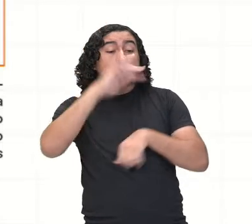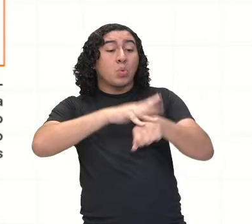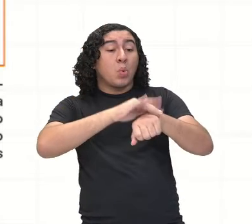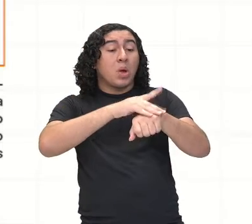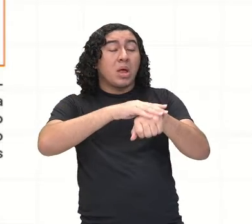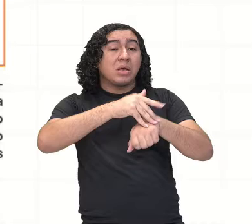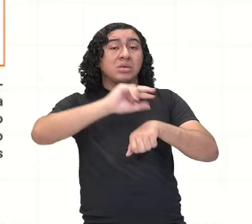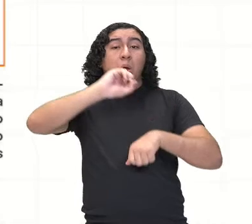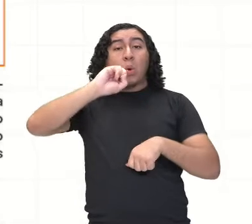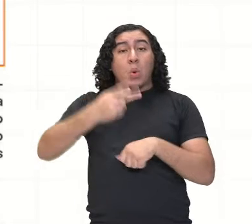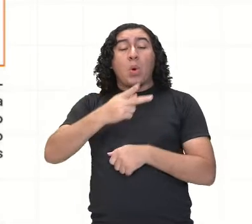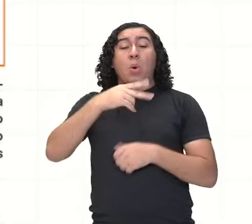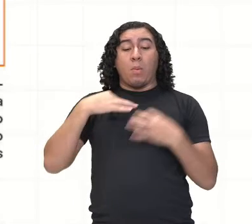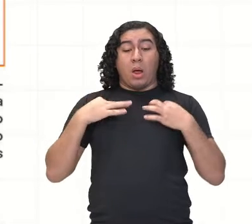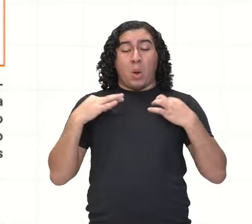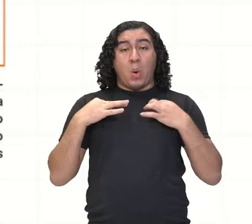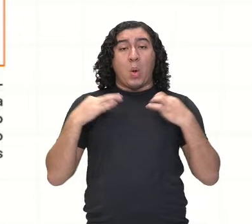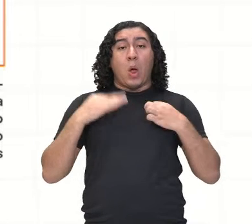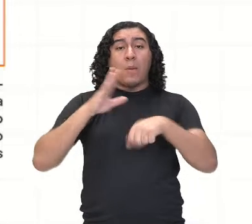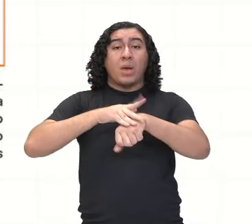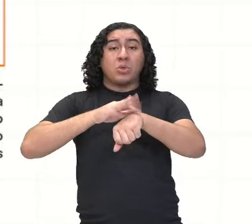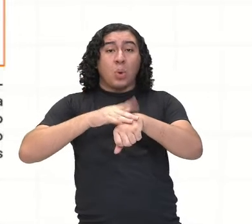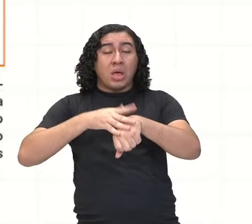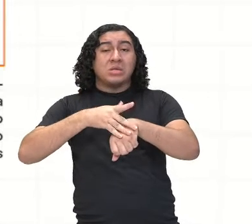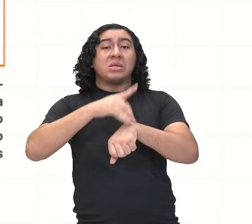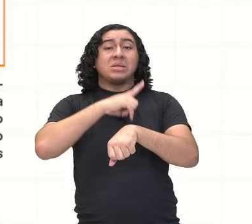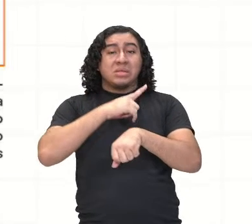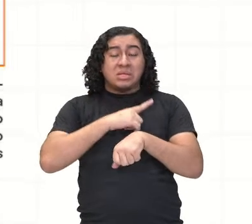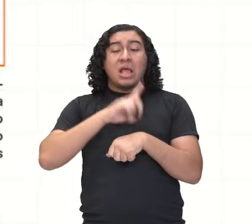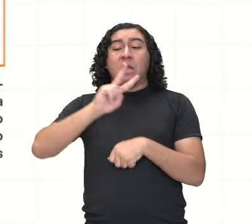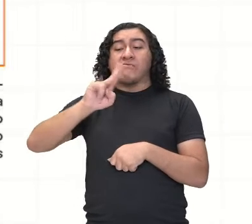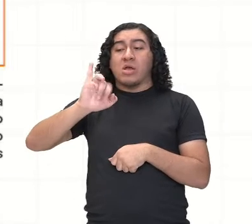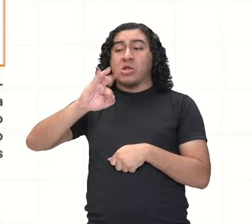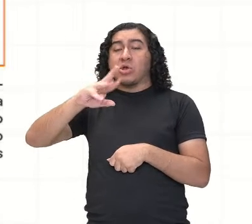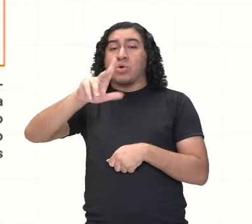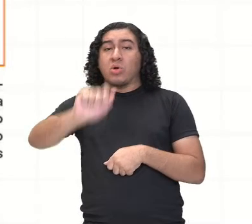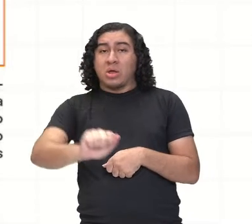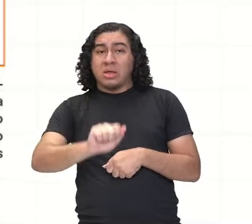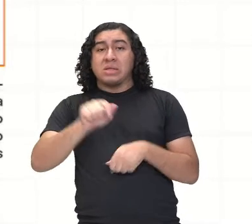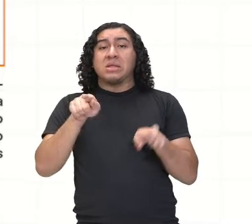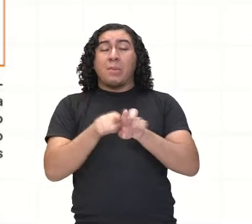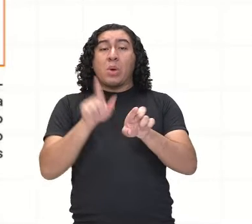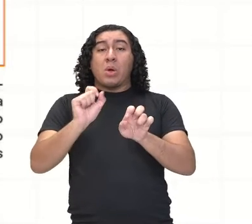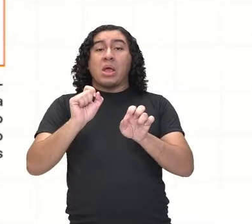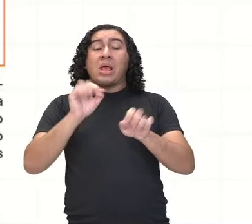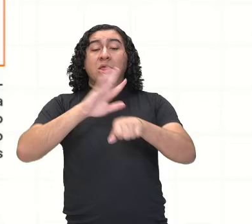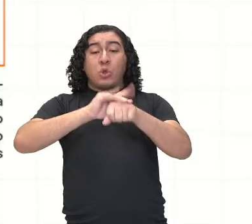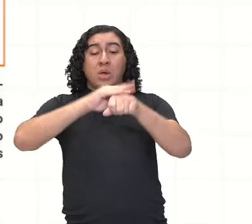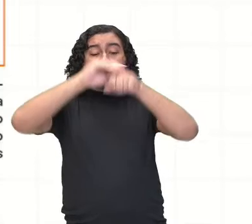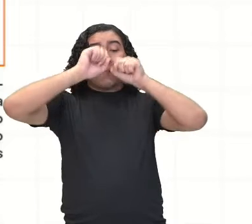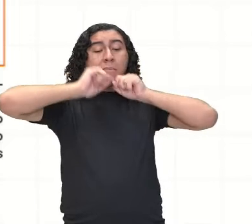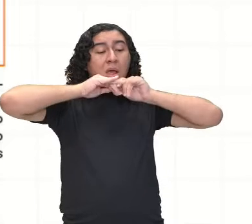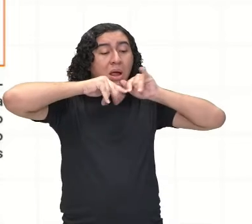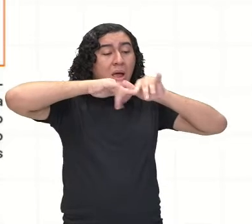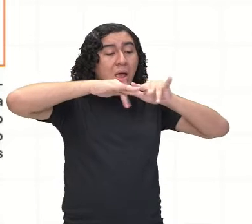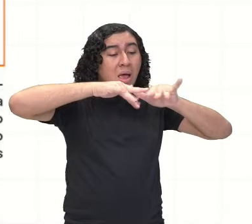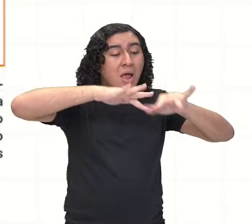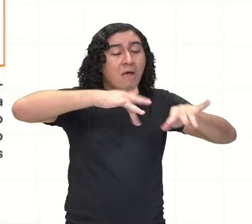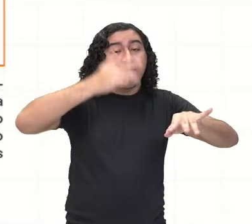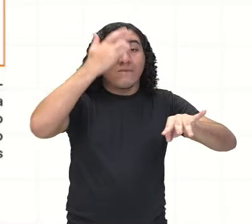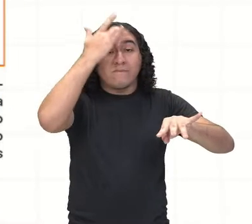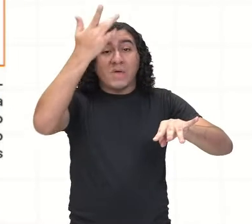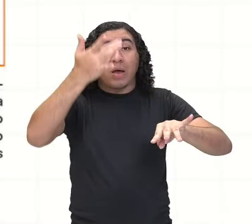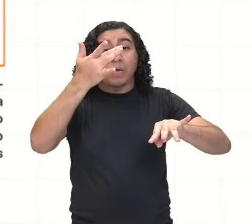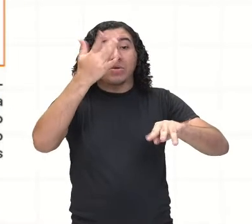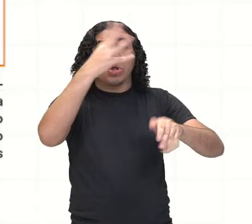uma roupa de alguém infectado com varíola. Isso fazia com que essa doença se disseminasse com muita